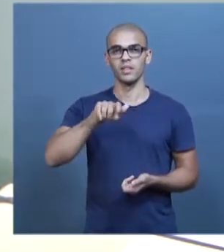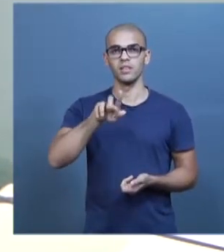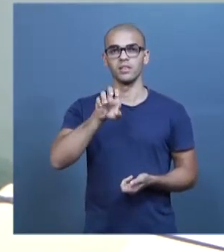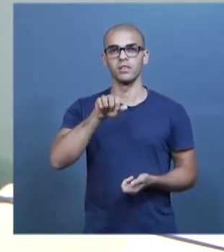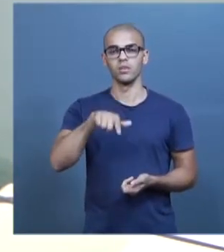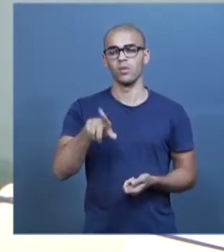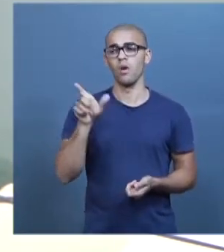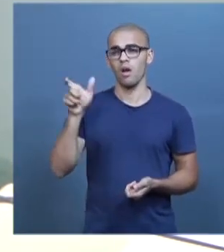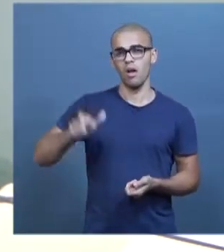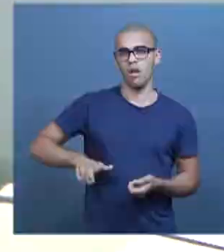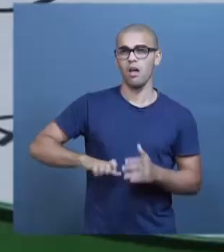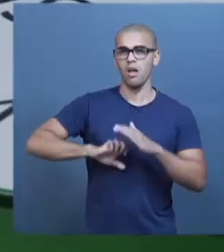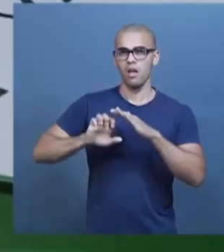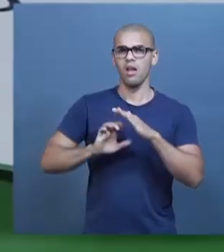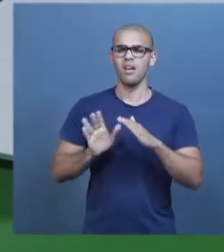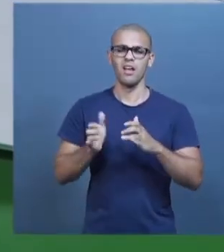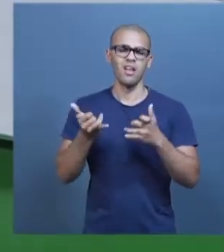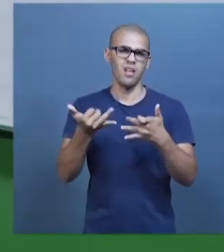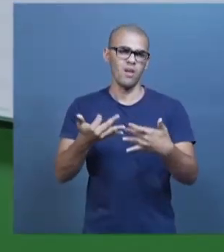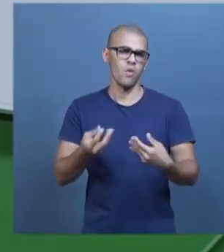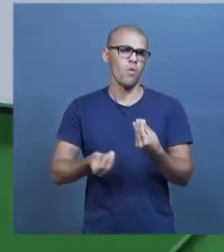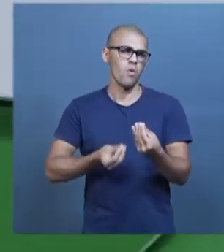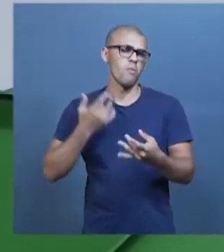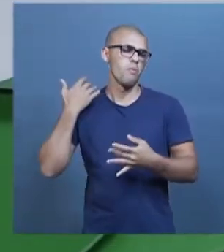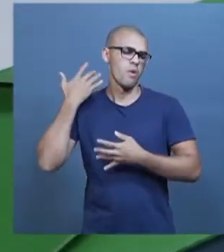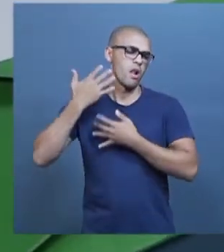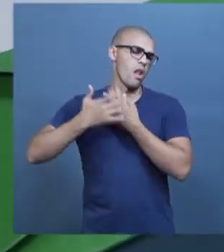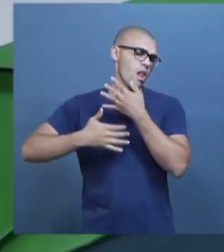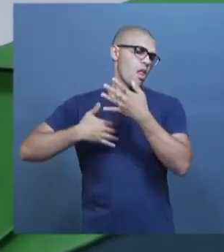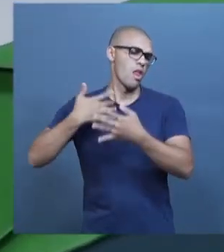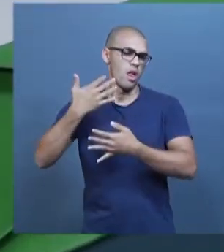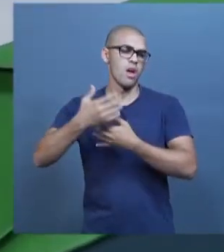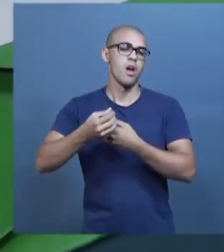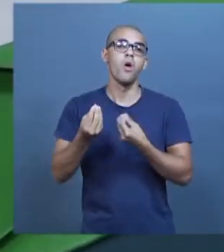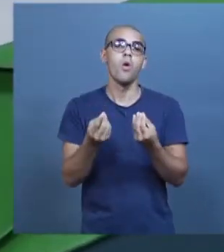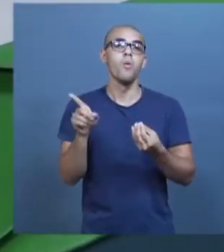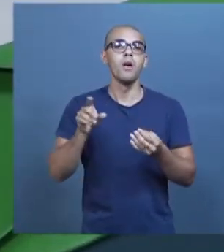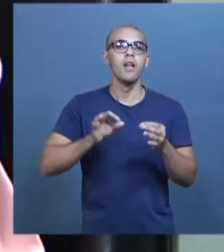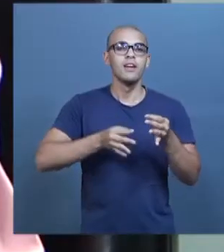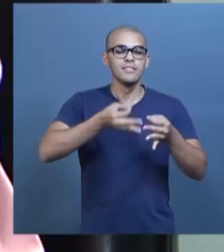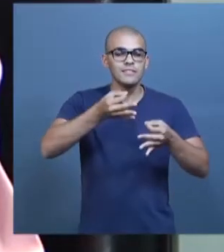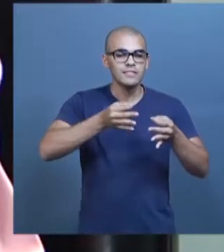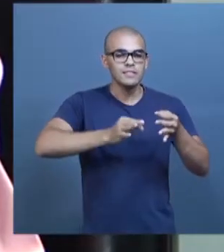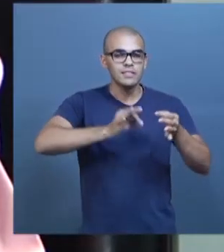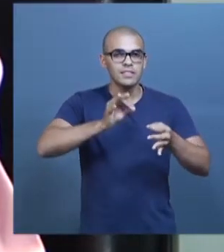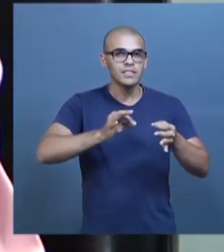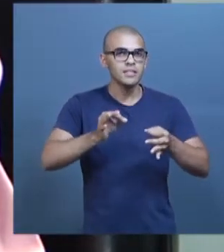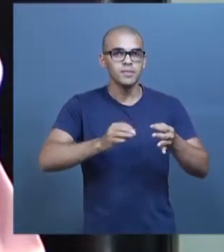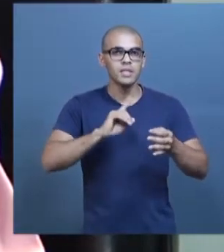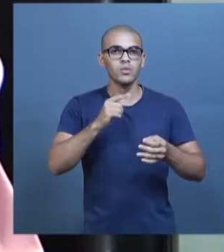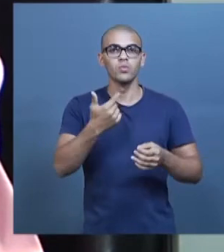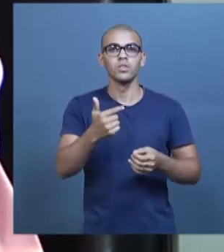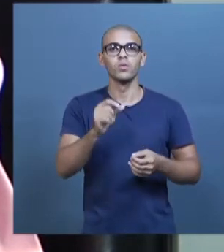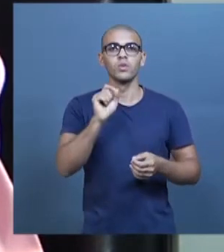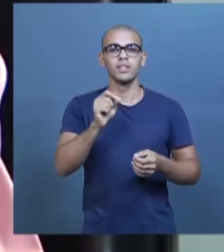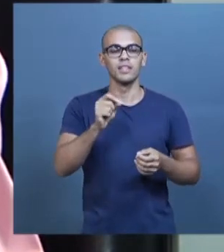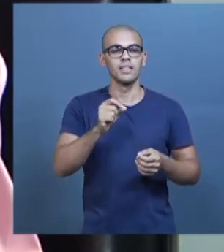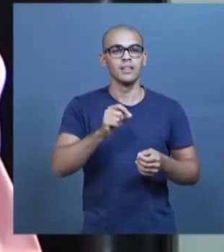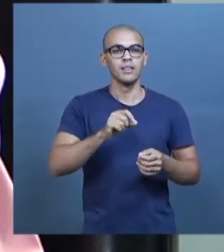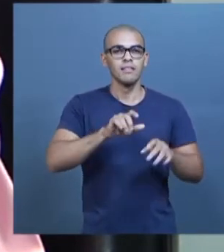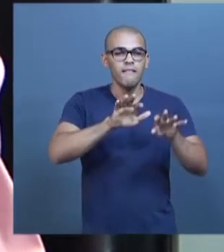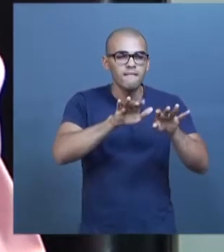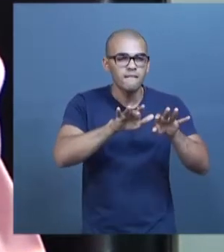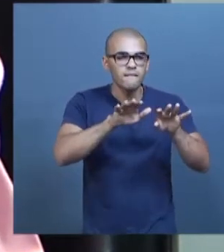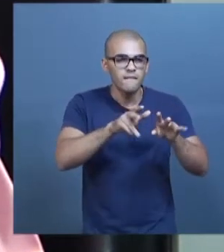anos. Ele conta como organiza seus documentos durante o ano para não cair na famosa malha fina. Eu acho que o importante é você começar